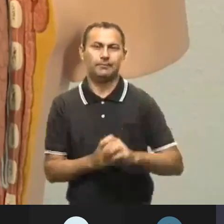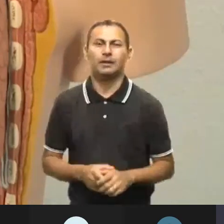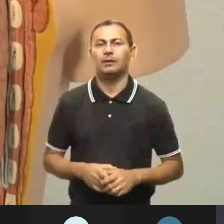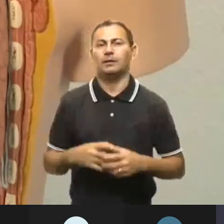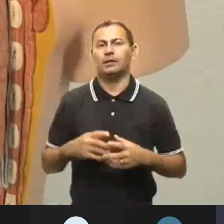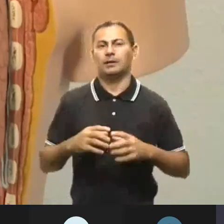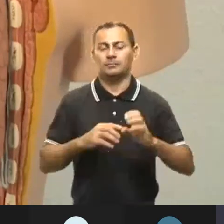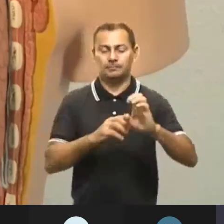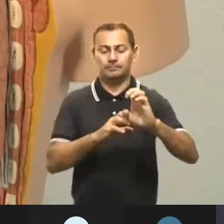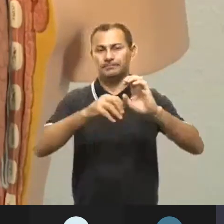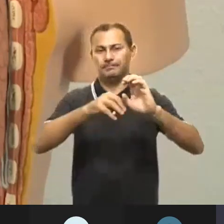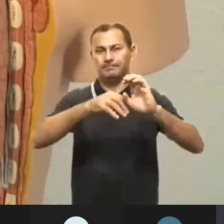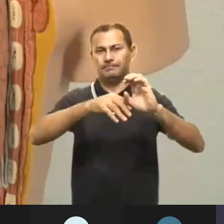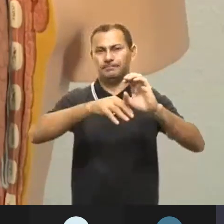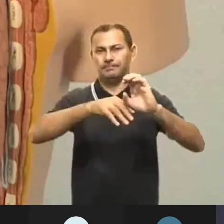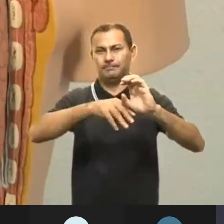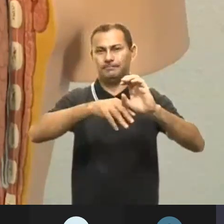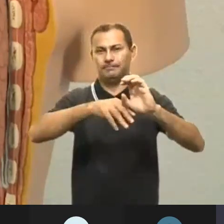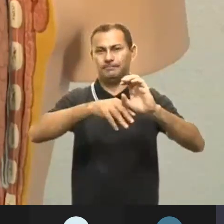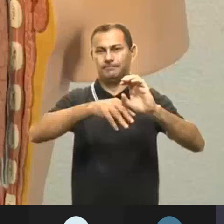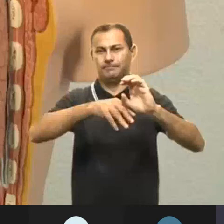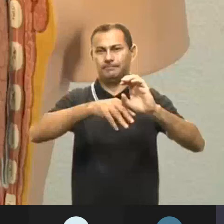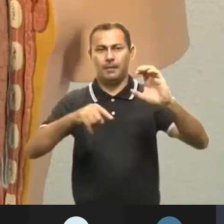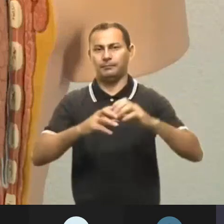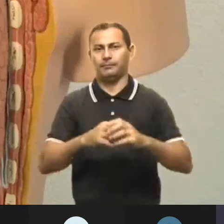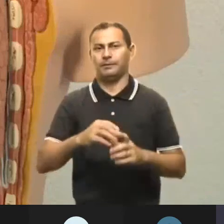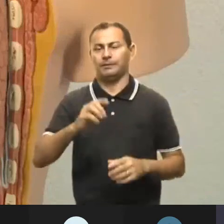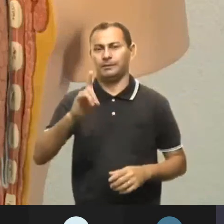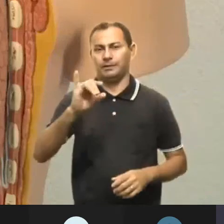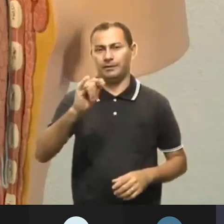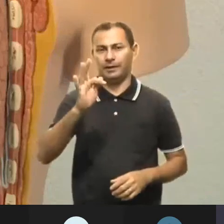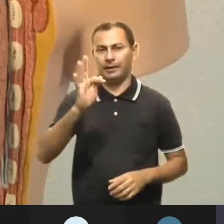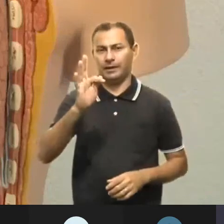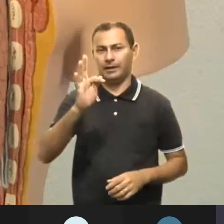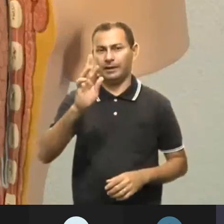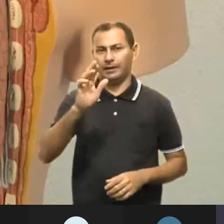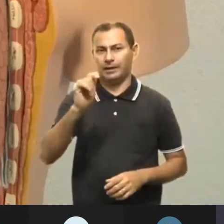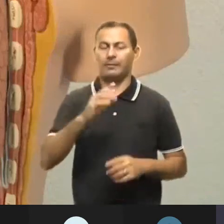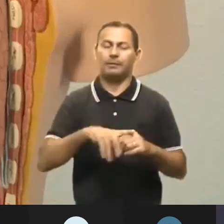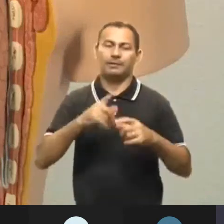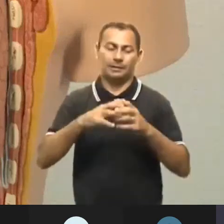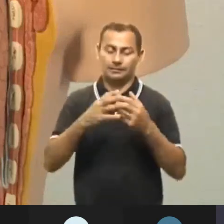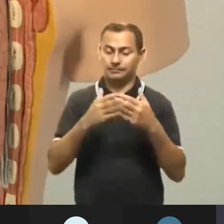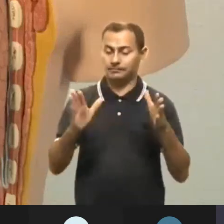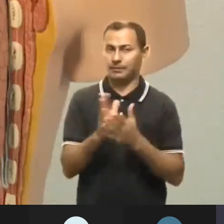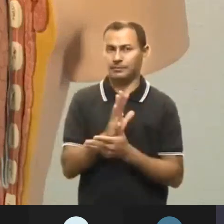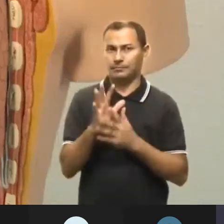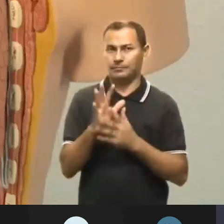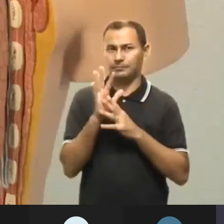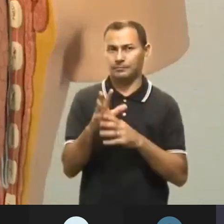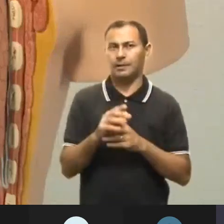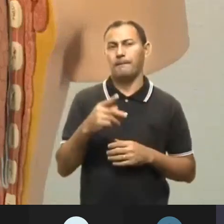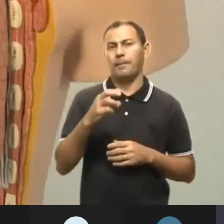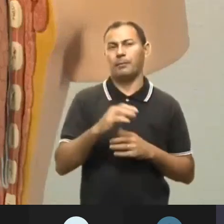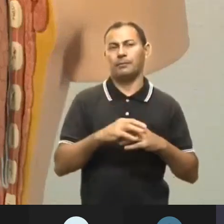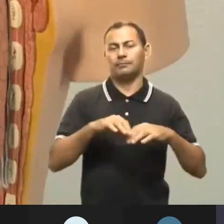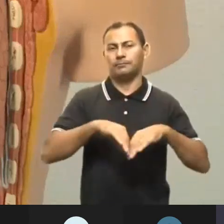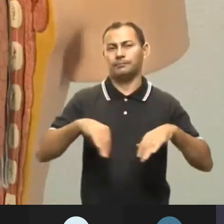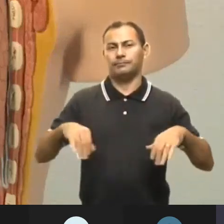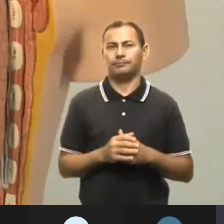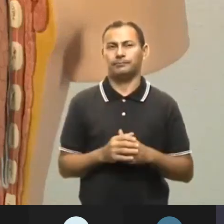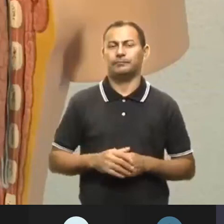é o diafragma. Claro que ele não é dividido como está mostrado aí, mas é porque precisa, né, ter mobilidade esses